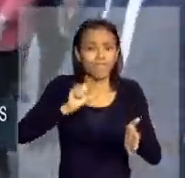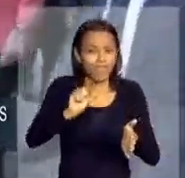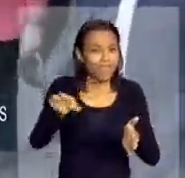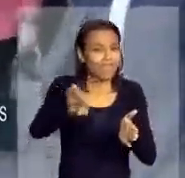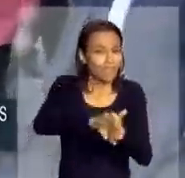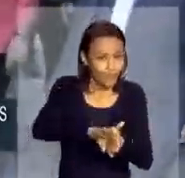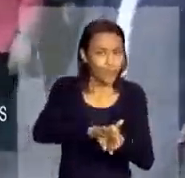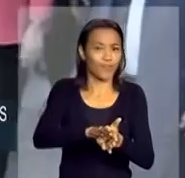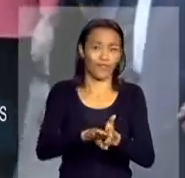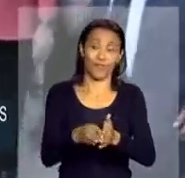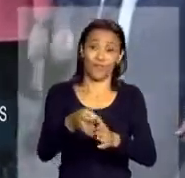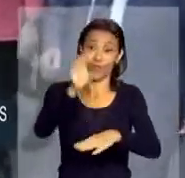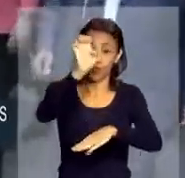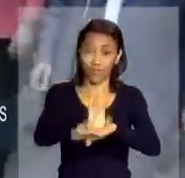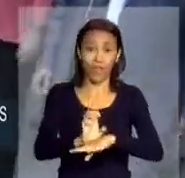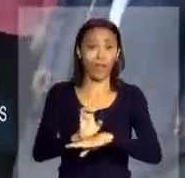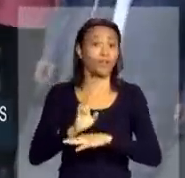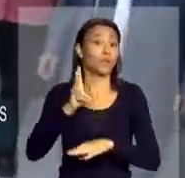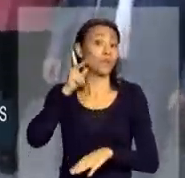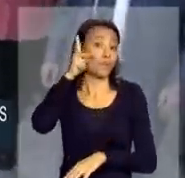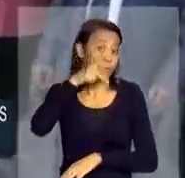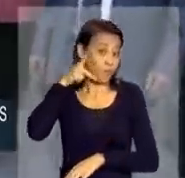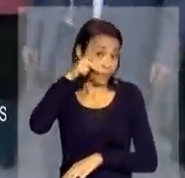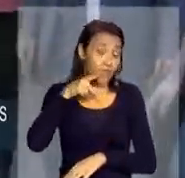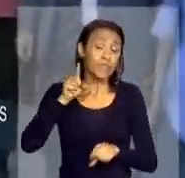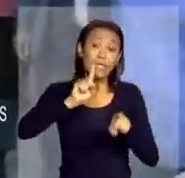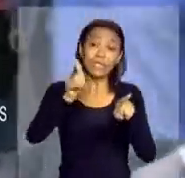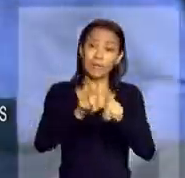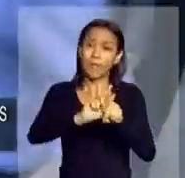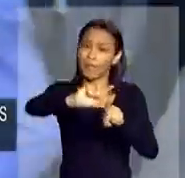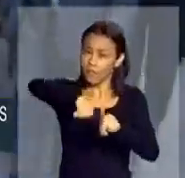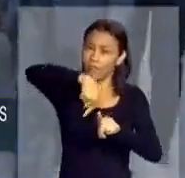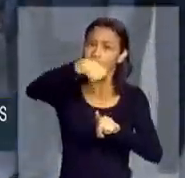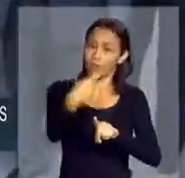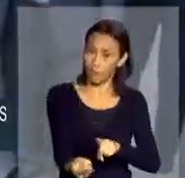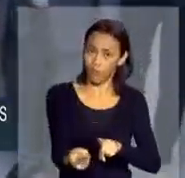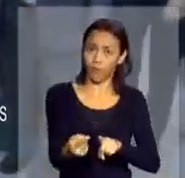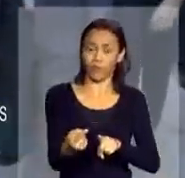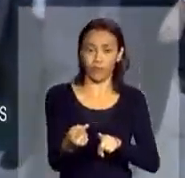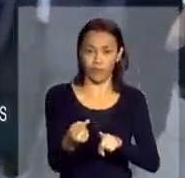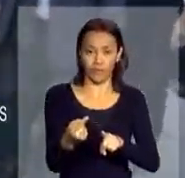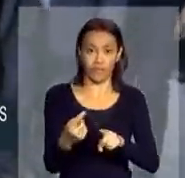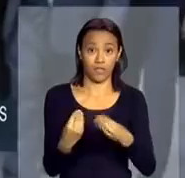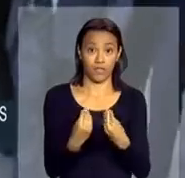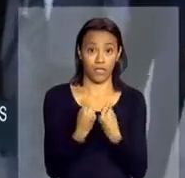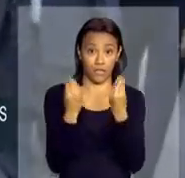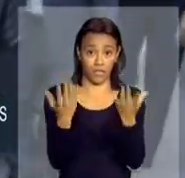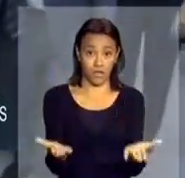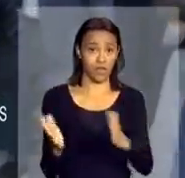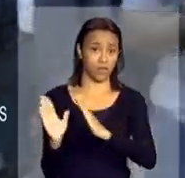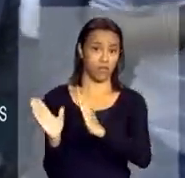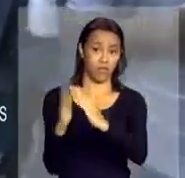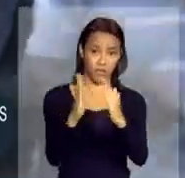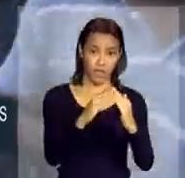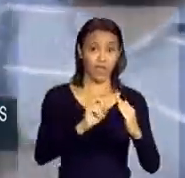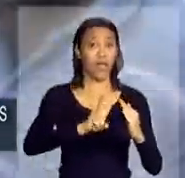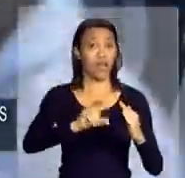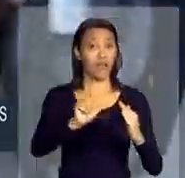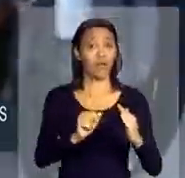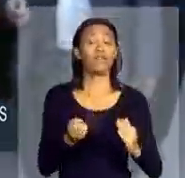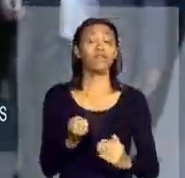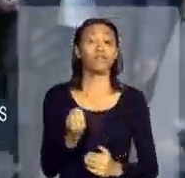João Pessoa. E após a cerimônia da entrega das habitações, ela vai seguir para